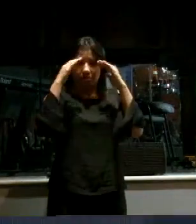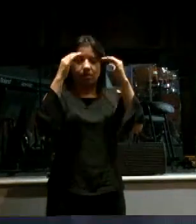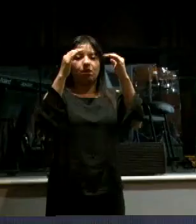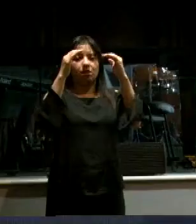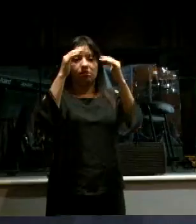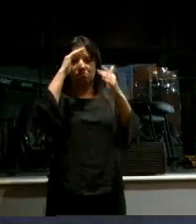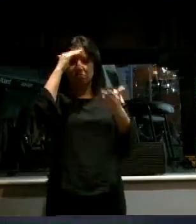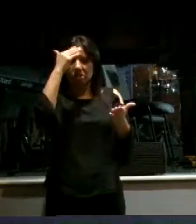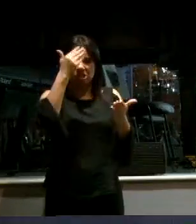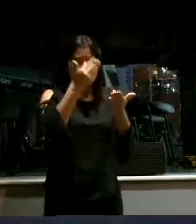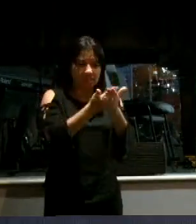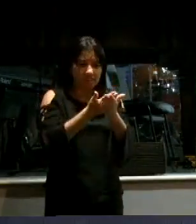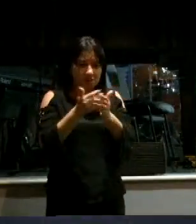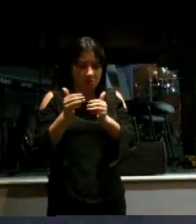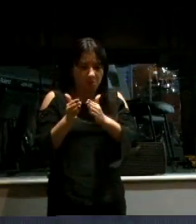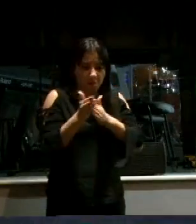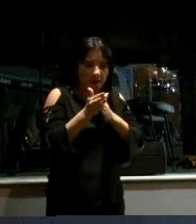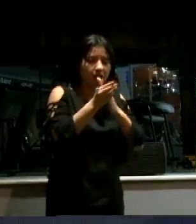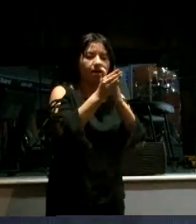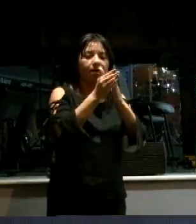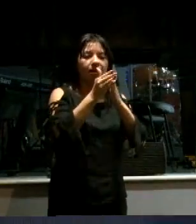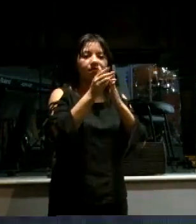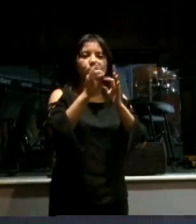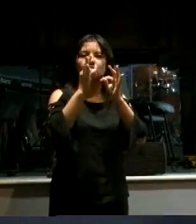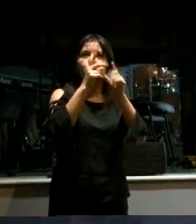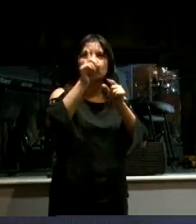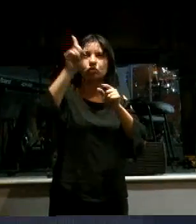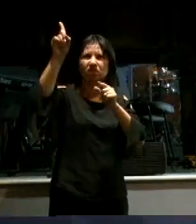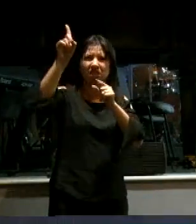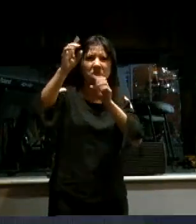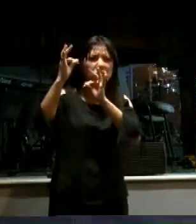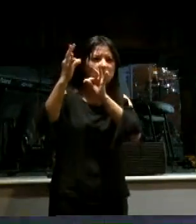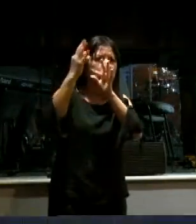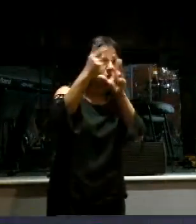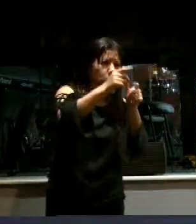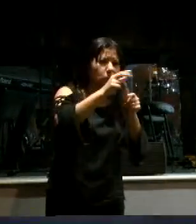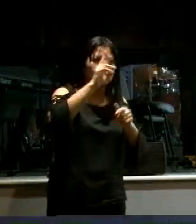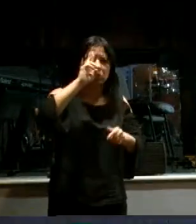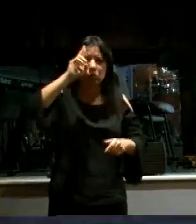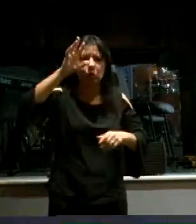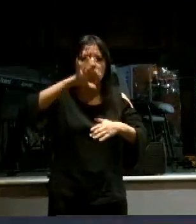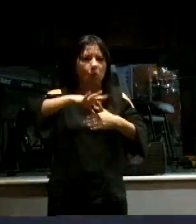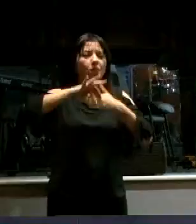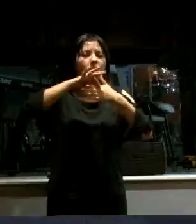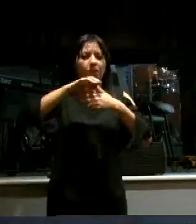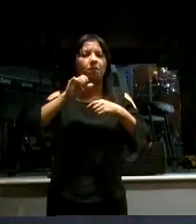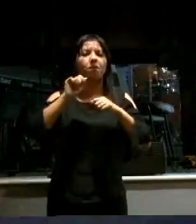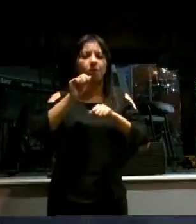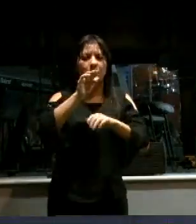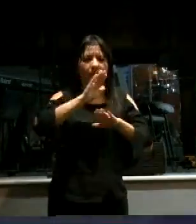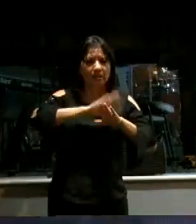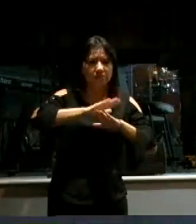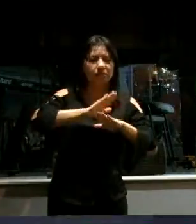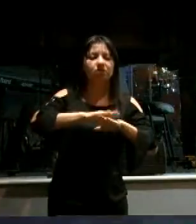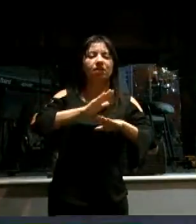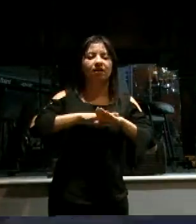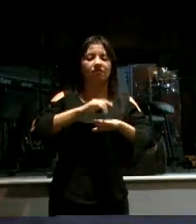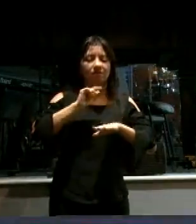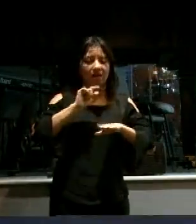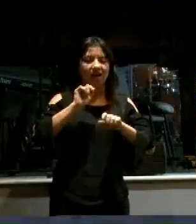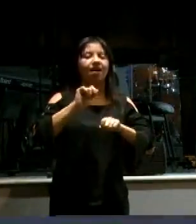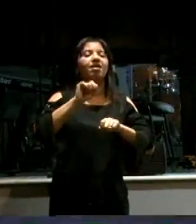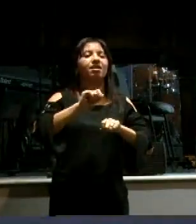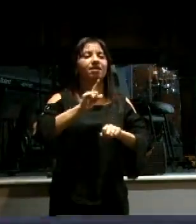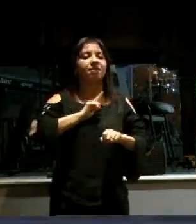crê que Ele é Senhor de tudo. Amém? Eu quero mostrar isso para vocês em duas outras